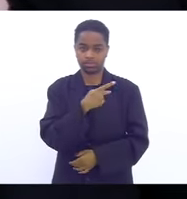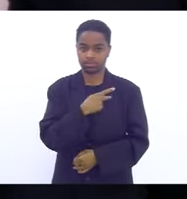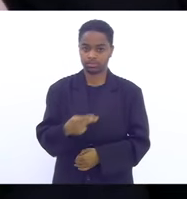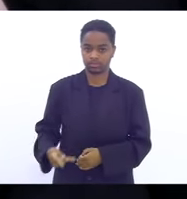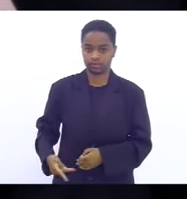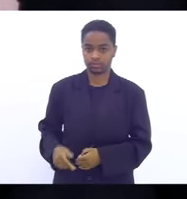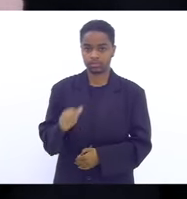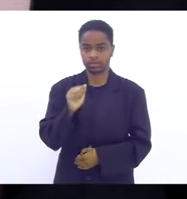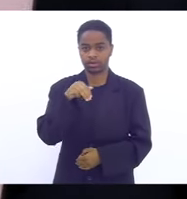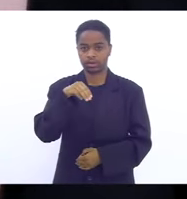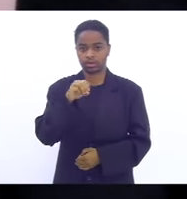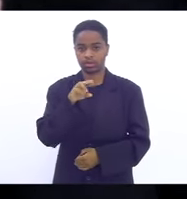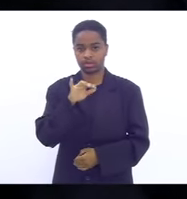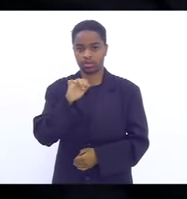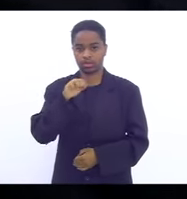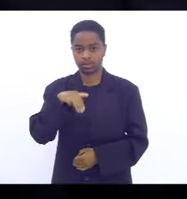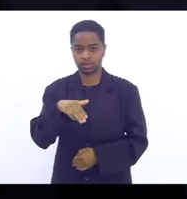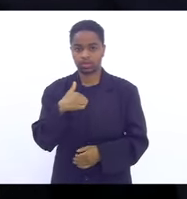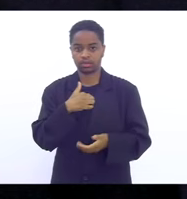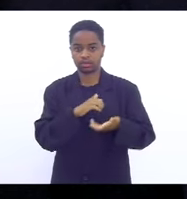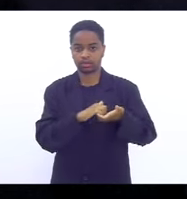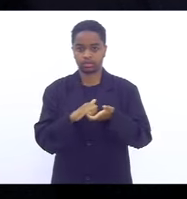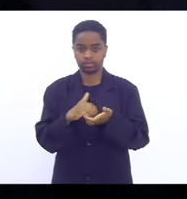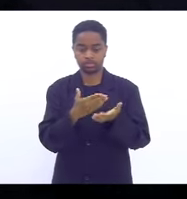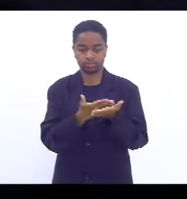eu cumprimento todos os deputados.